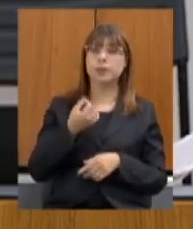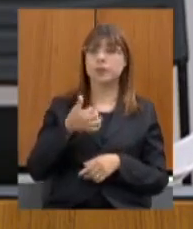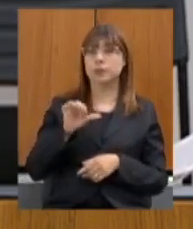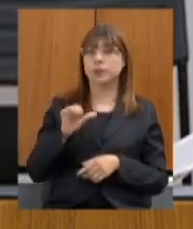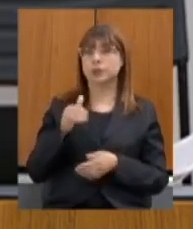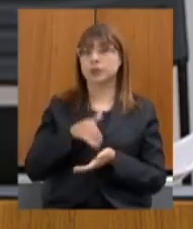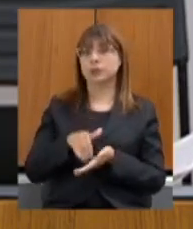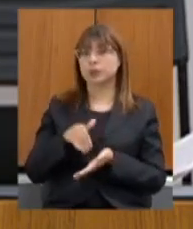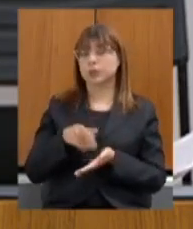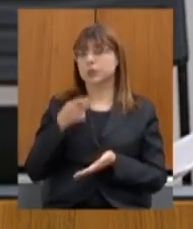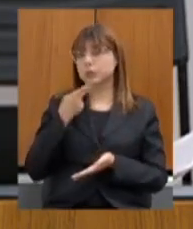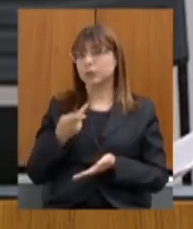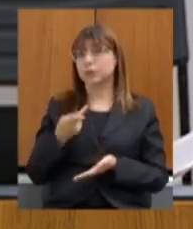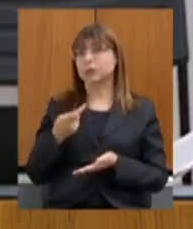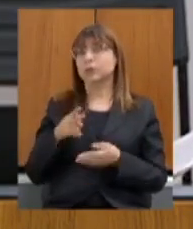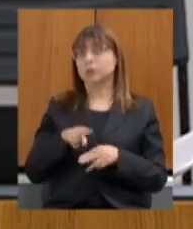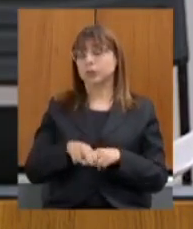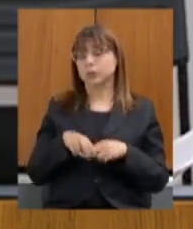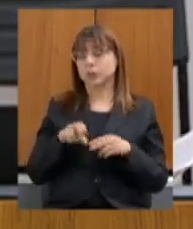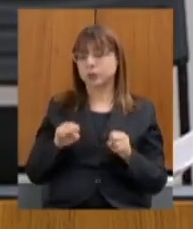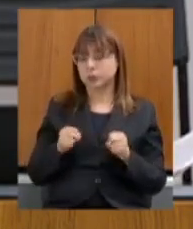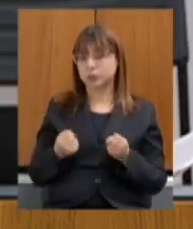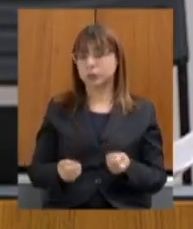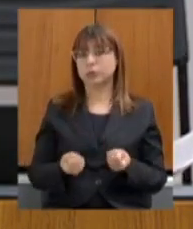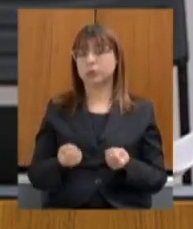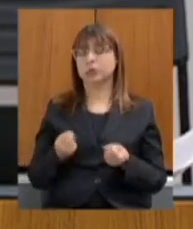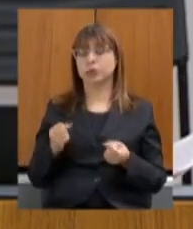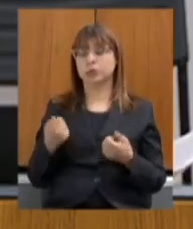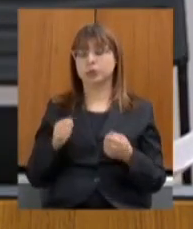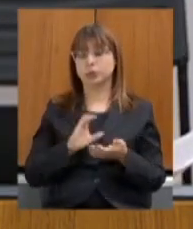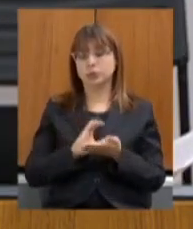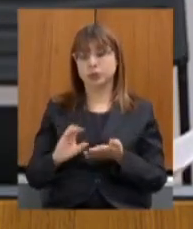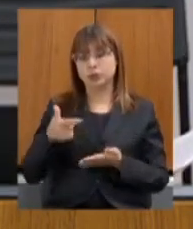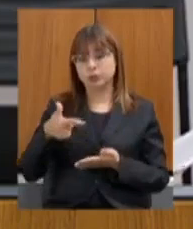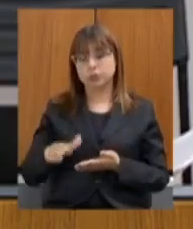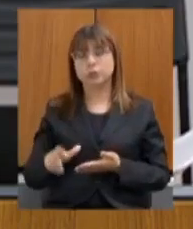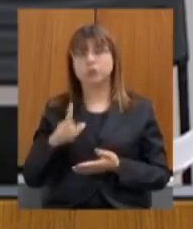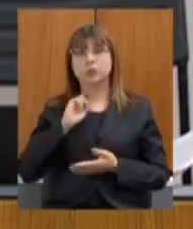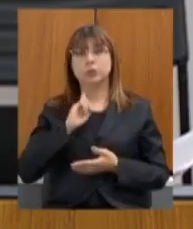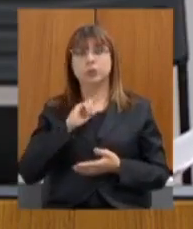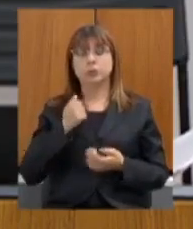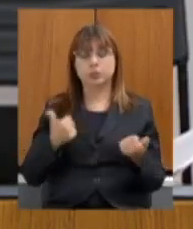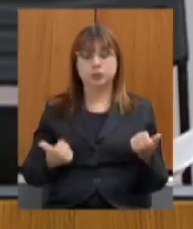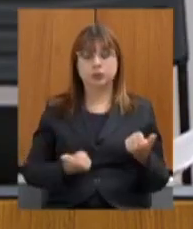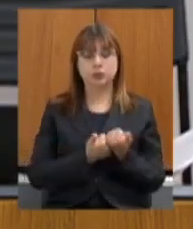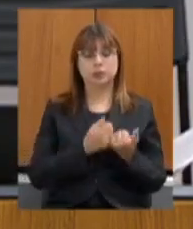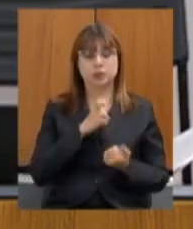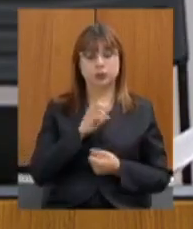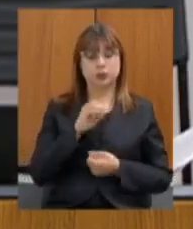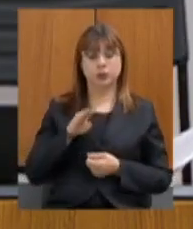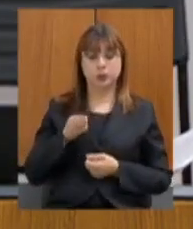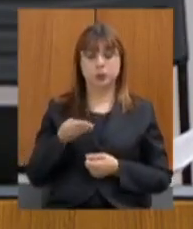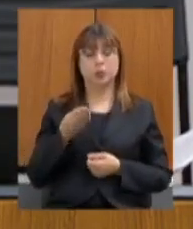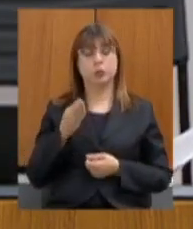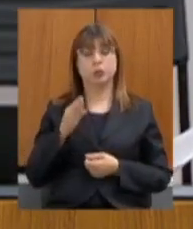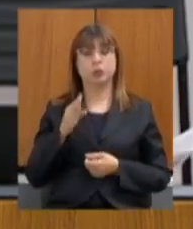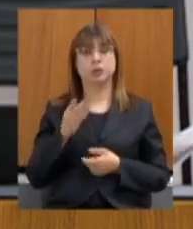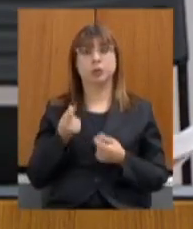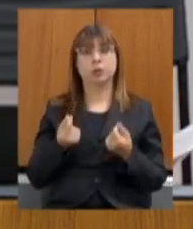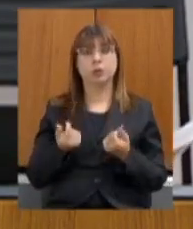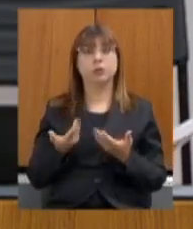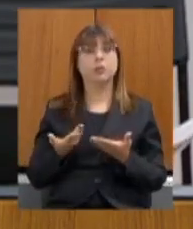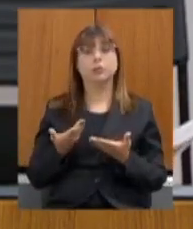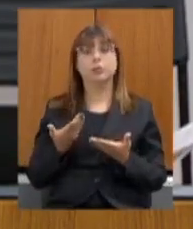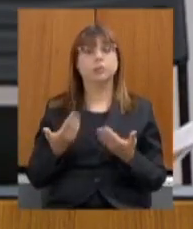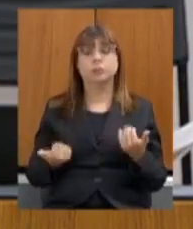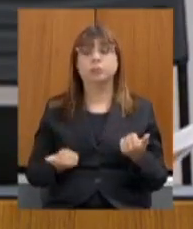que, em razão dos esforços para a atração de novos investimentos em Minas Gerais, esperava-se um após de R bilhões na economia. Qual foi o valor